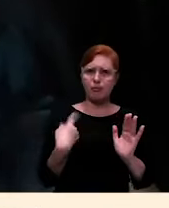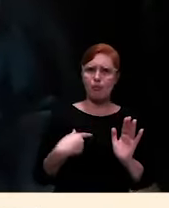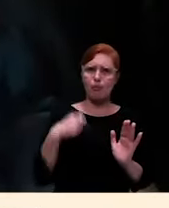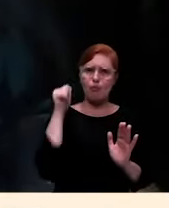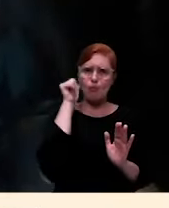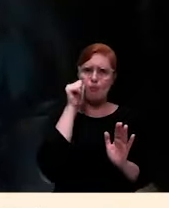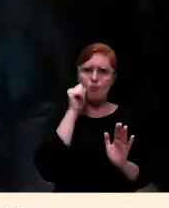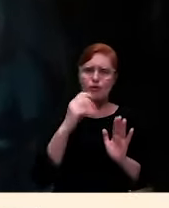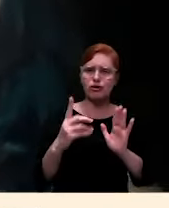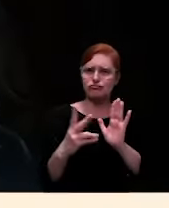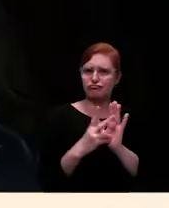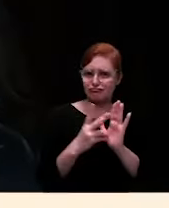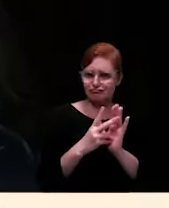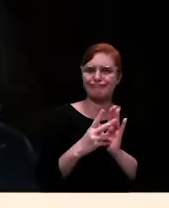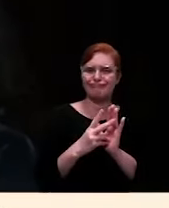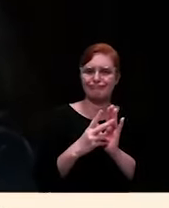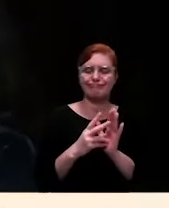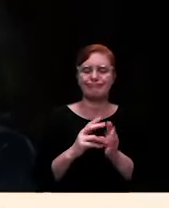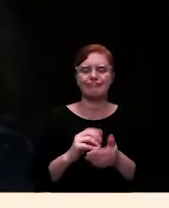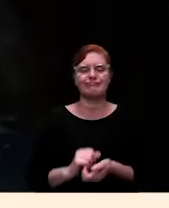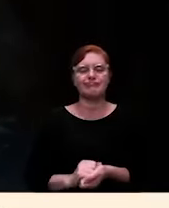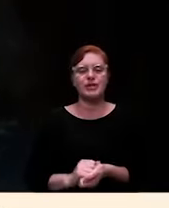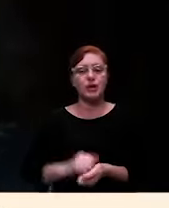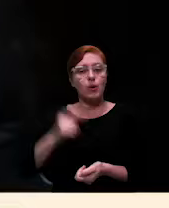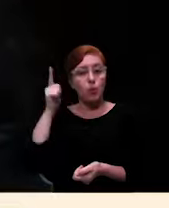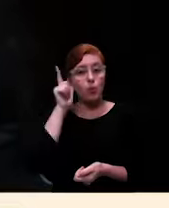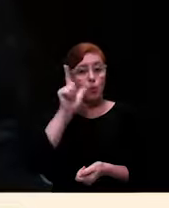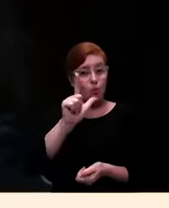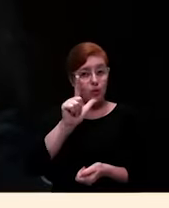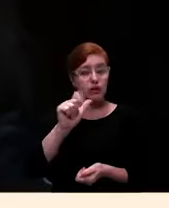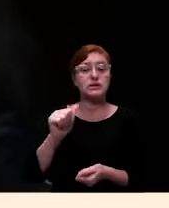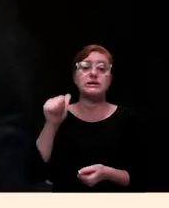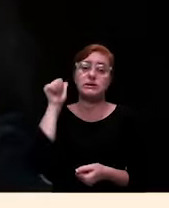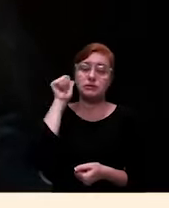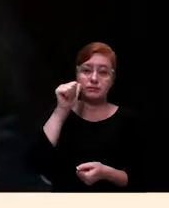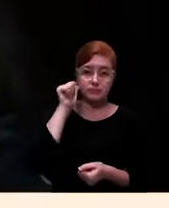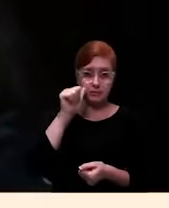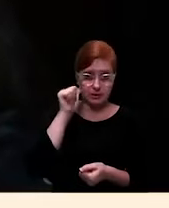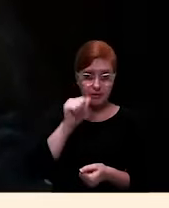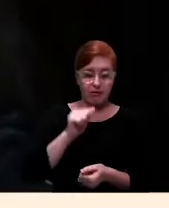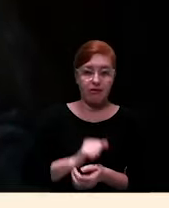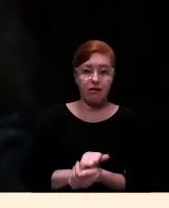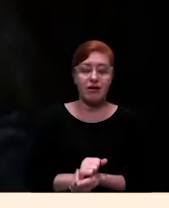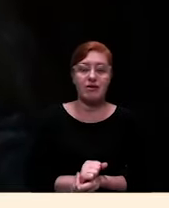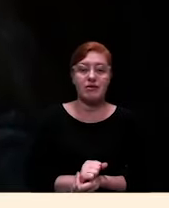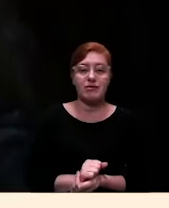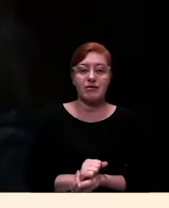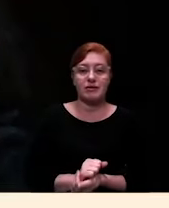nós indígenas. É uma conquista das mulheres, mas